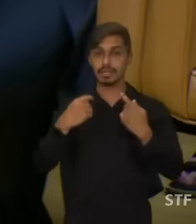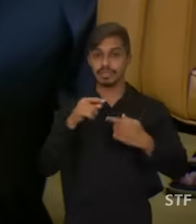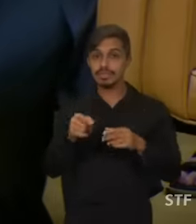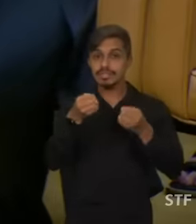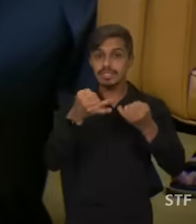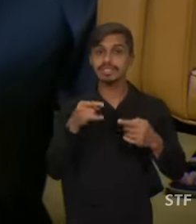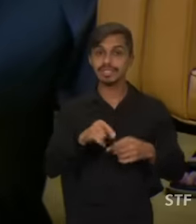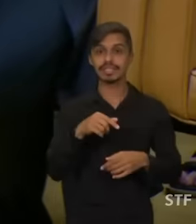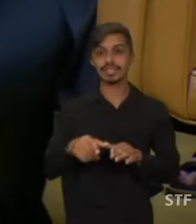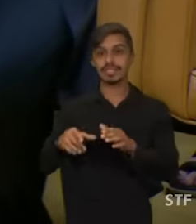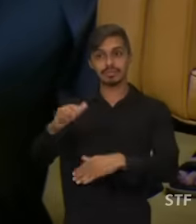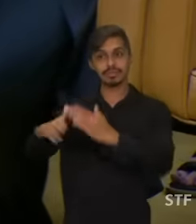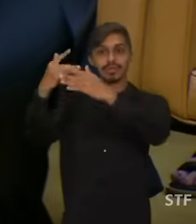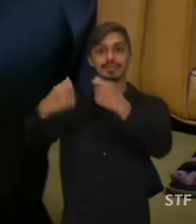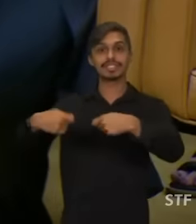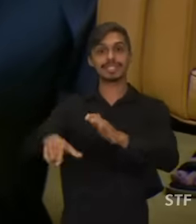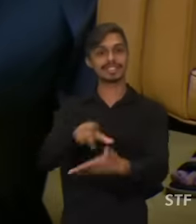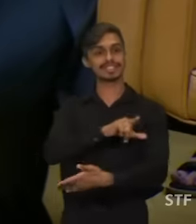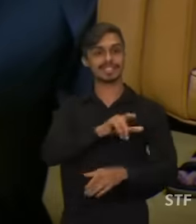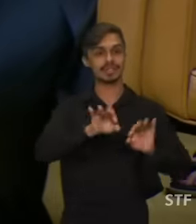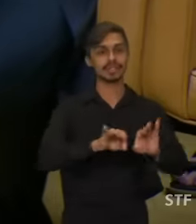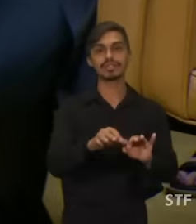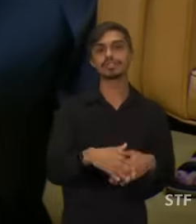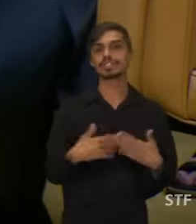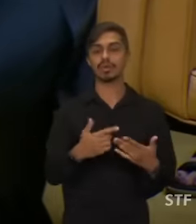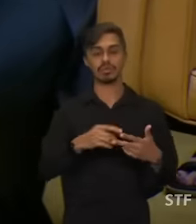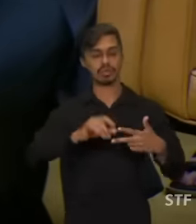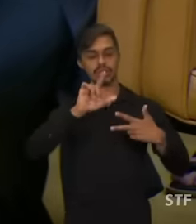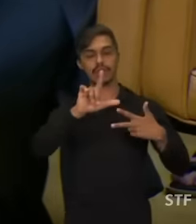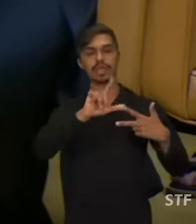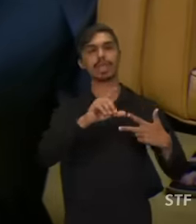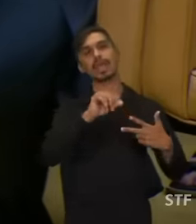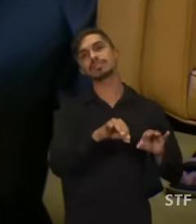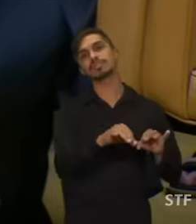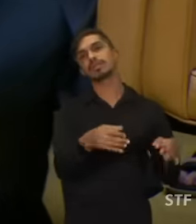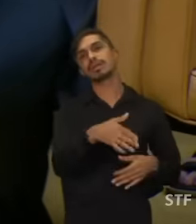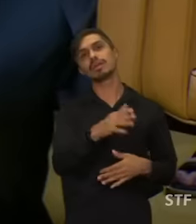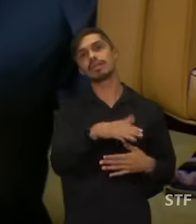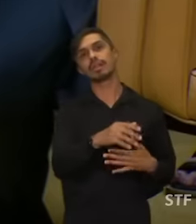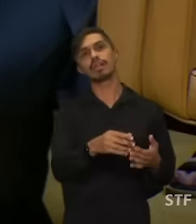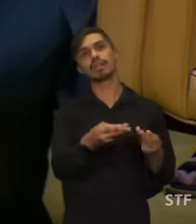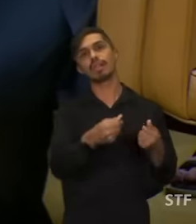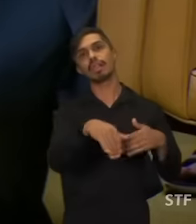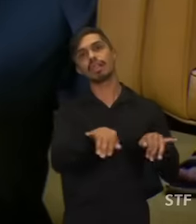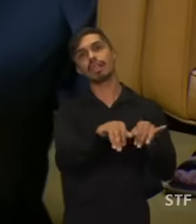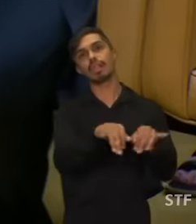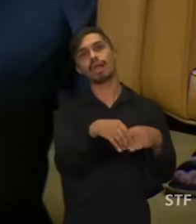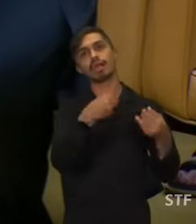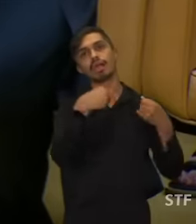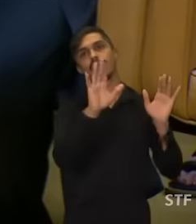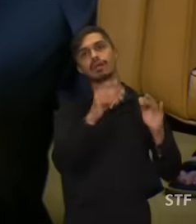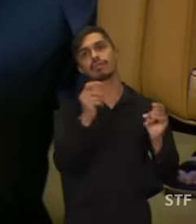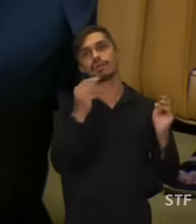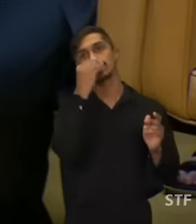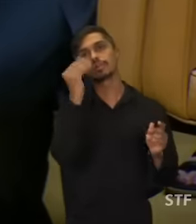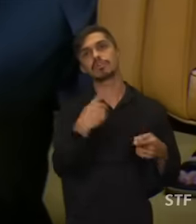Federal. Nós não podemos achar que o processo legislativo é simplesmente uma mera firula que pode ser dispensada só